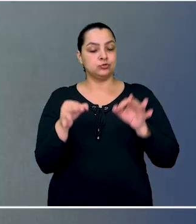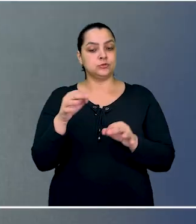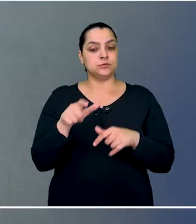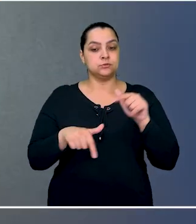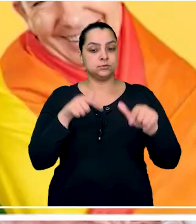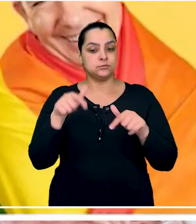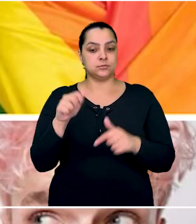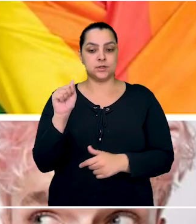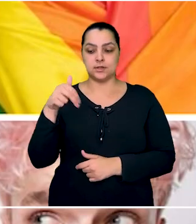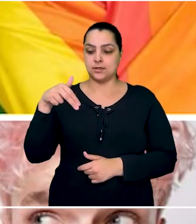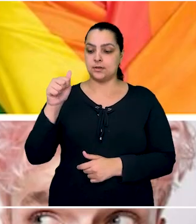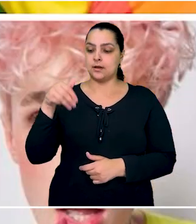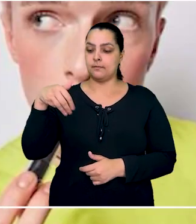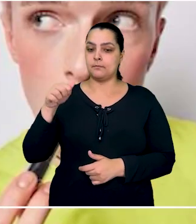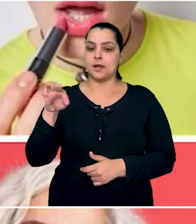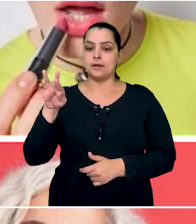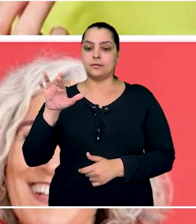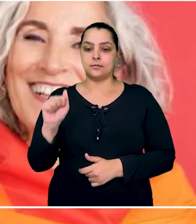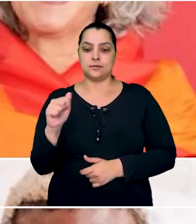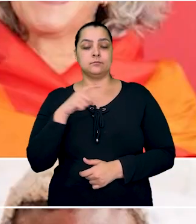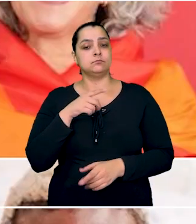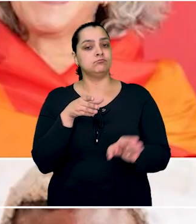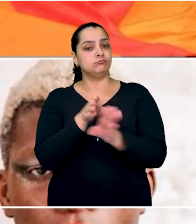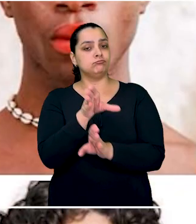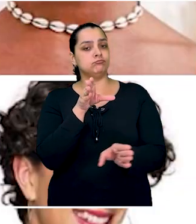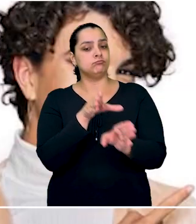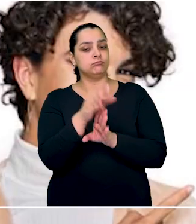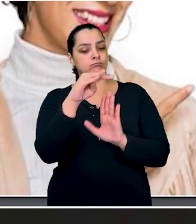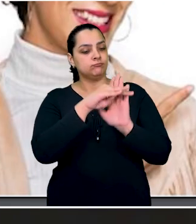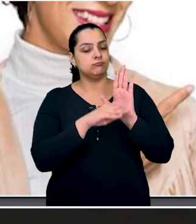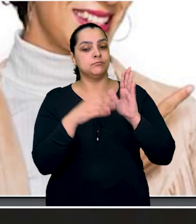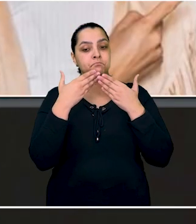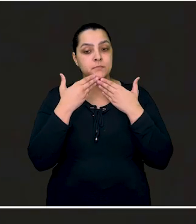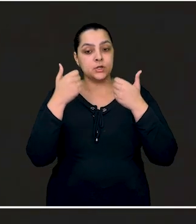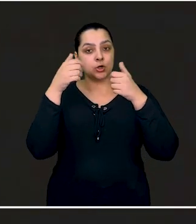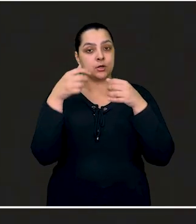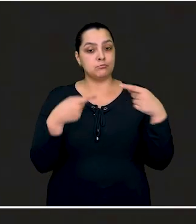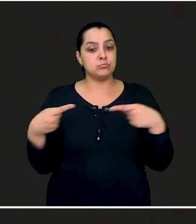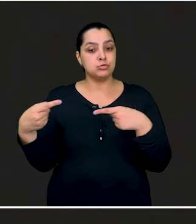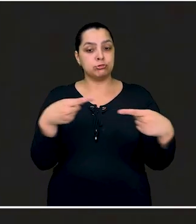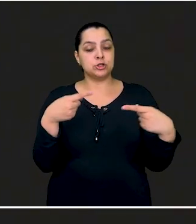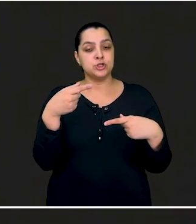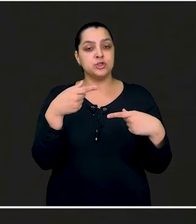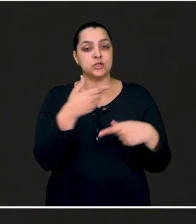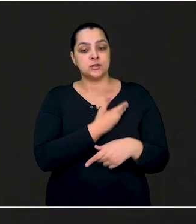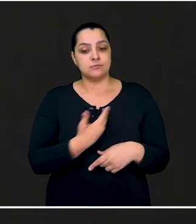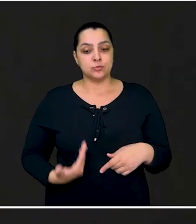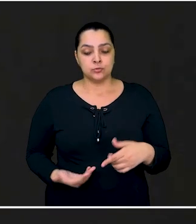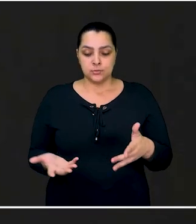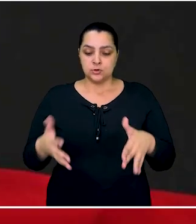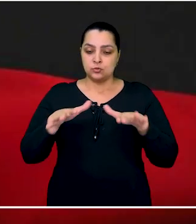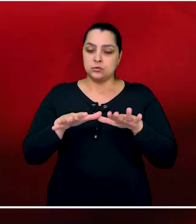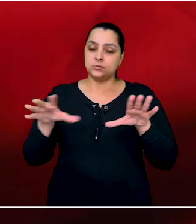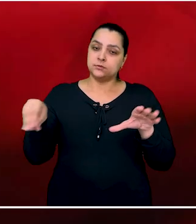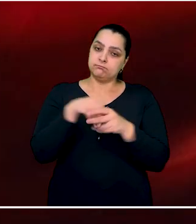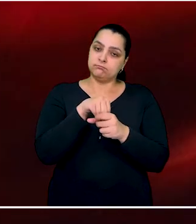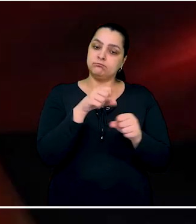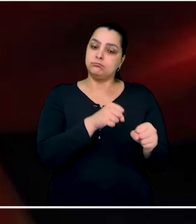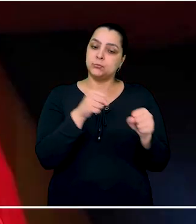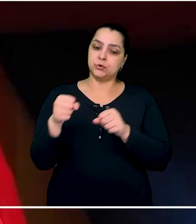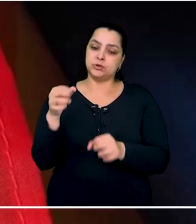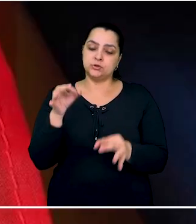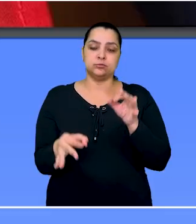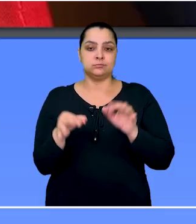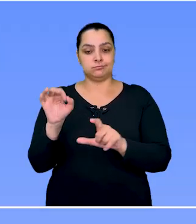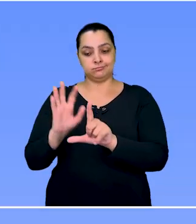do Trabalho, a ANAMATRA. O material traz orientações para o aprimoramento de políticas públicas inclusivas no Poder